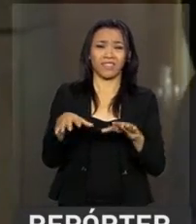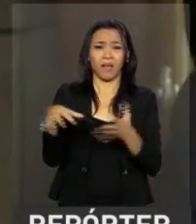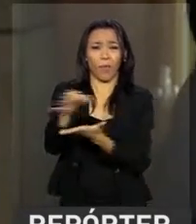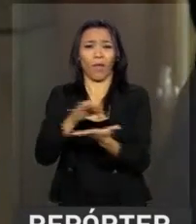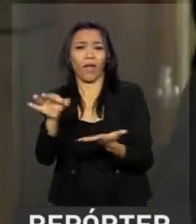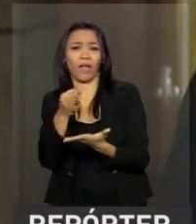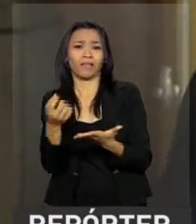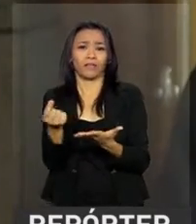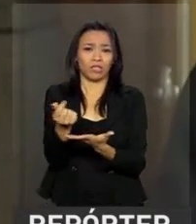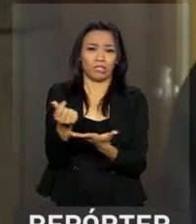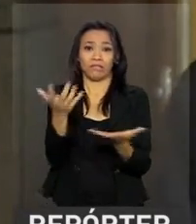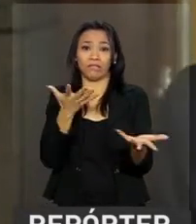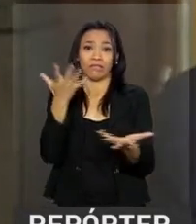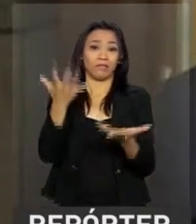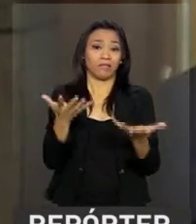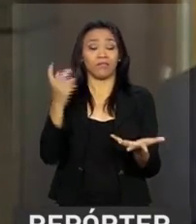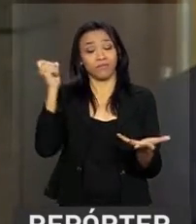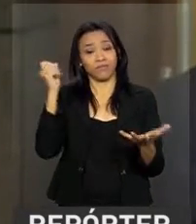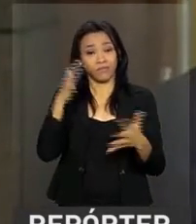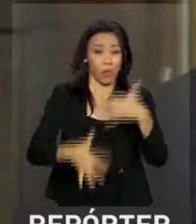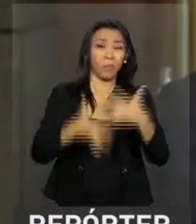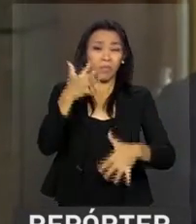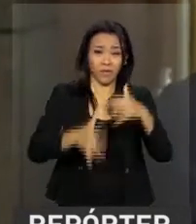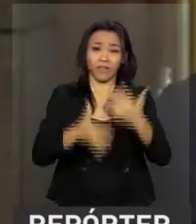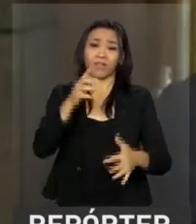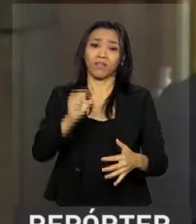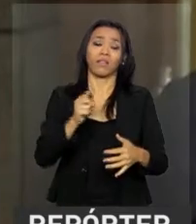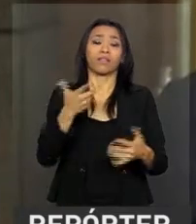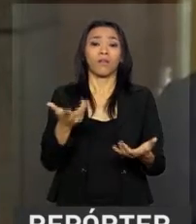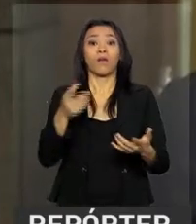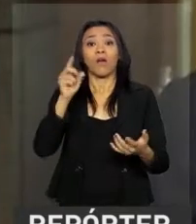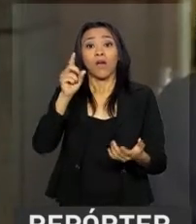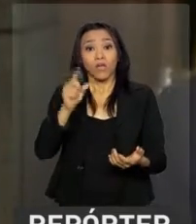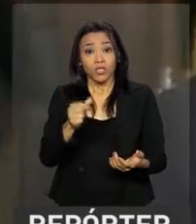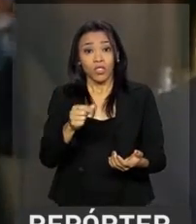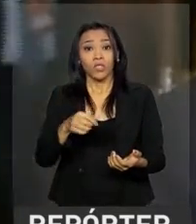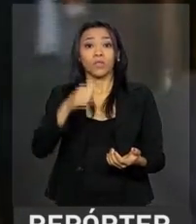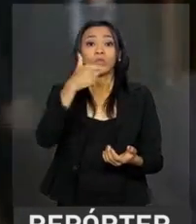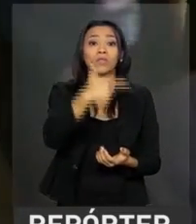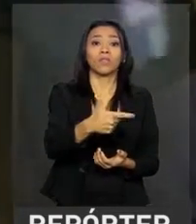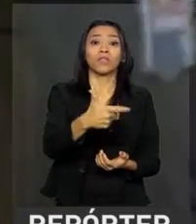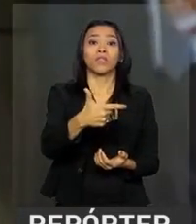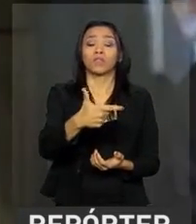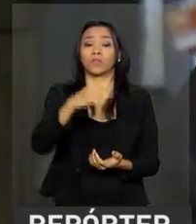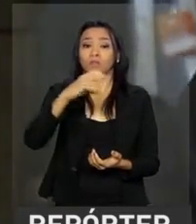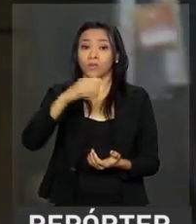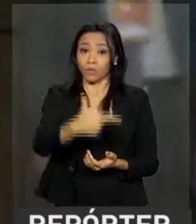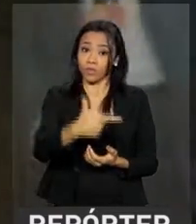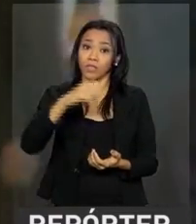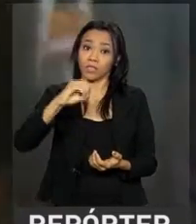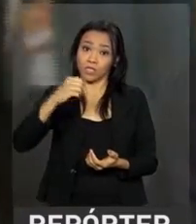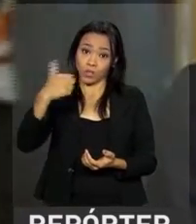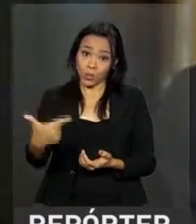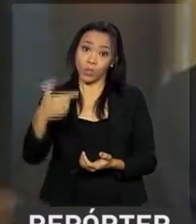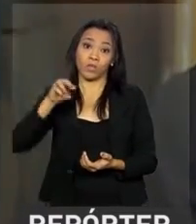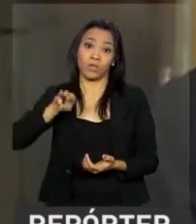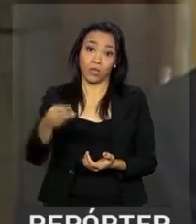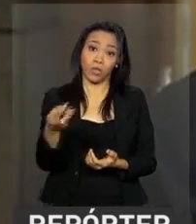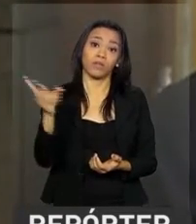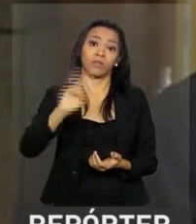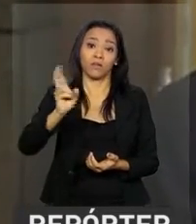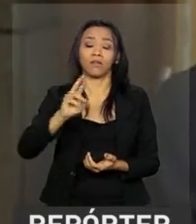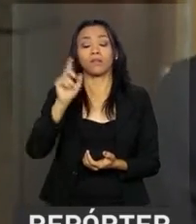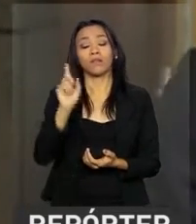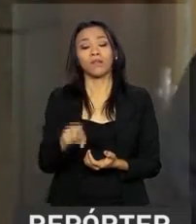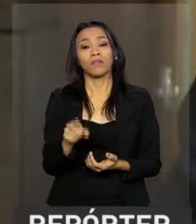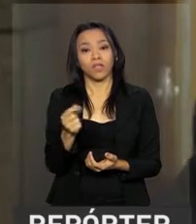você acaba perdendo dinheiro mas enfim é o volume de dinheiro é grande e 202 bilhões de reais foram colocados no plano safra e o principal